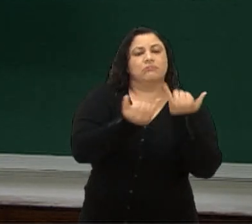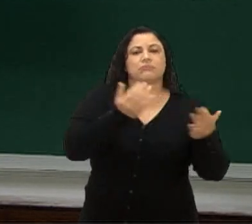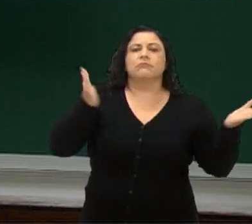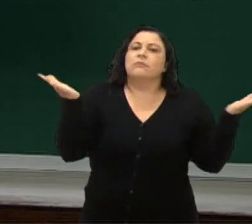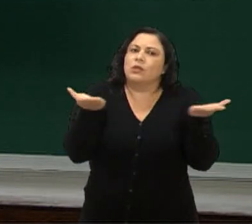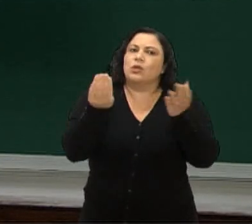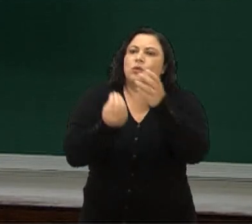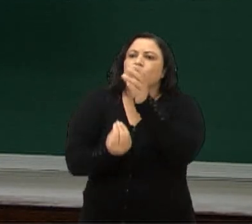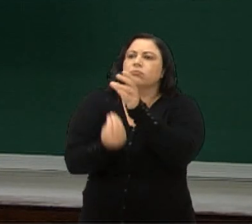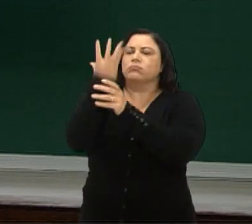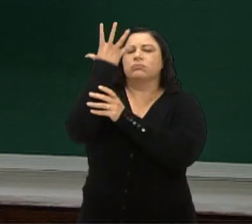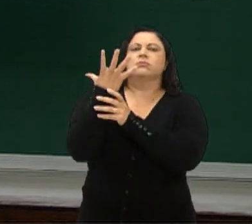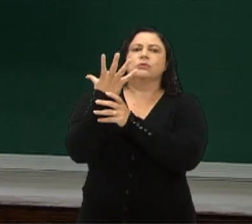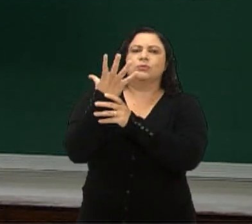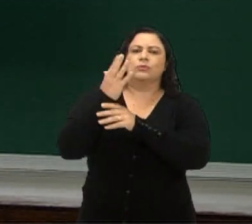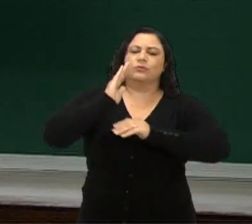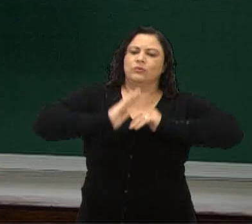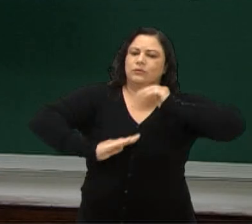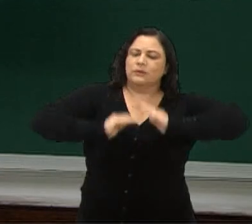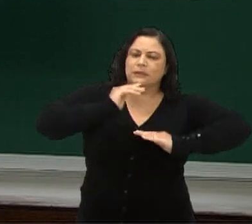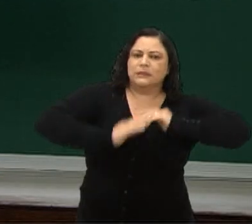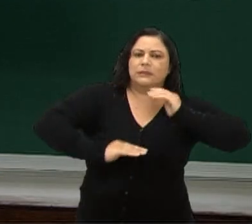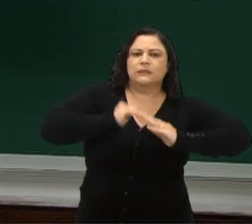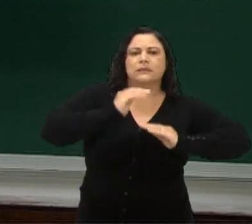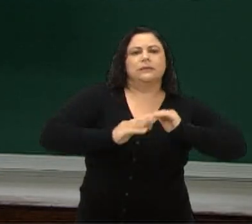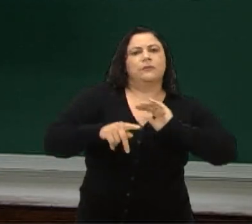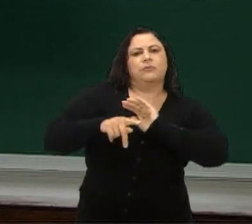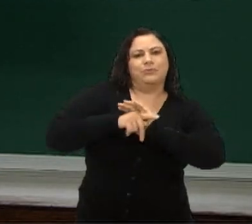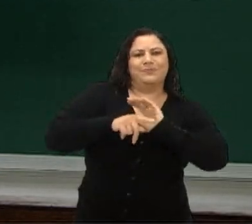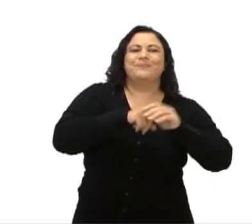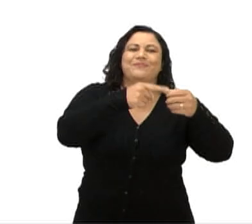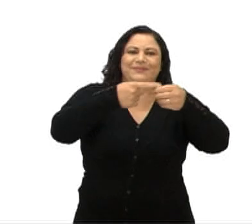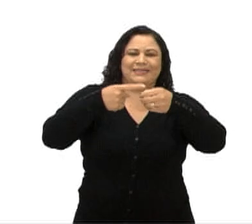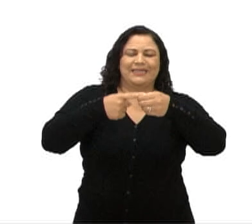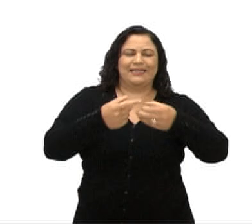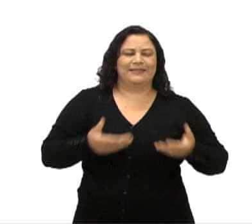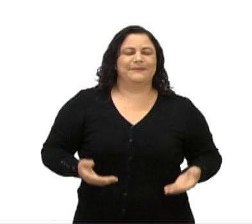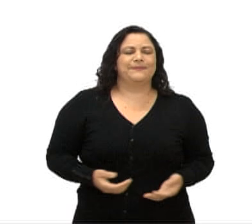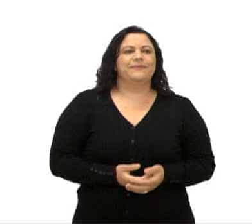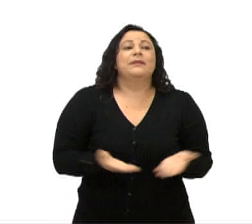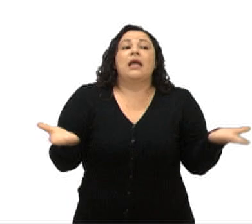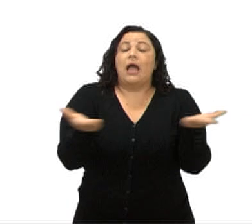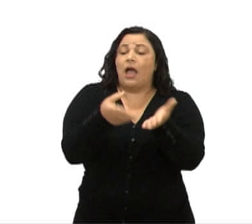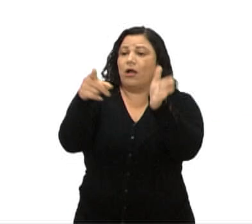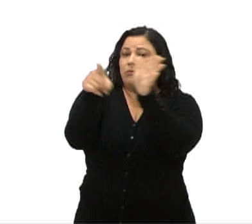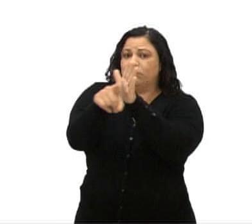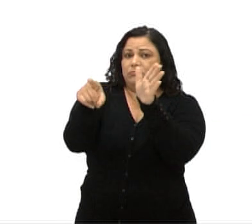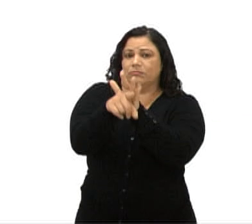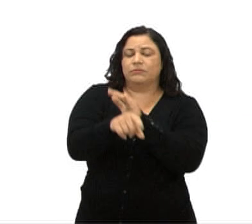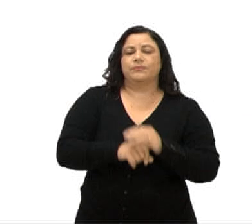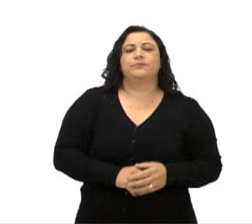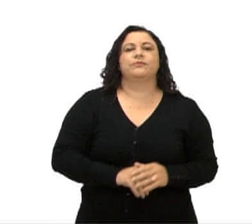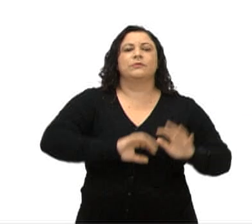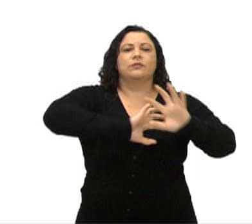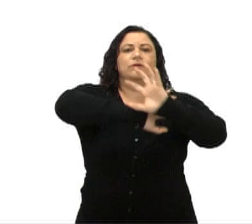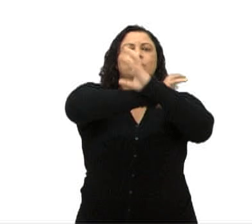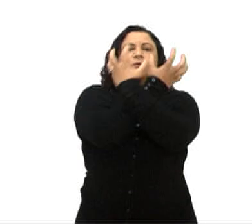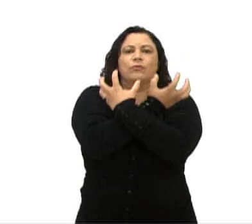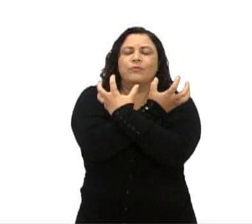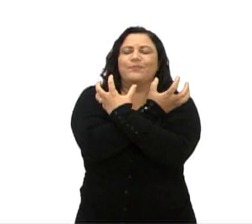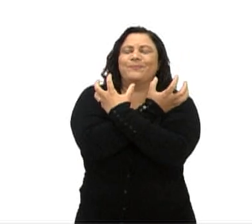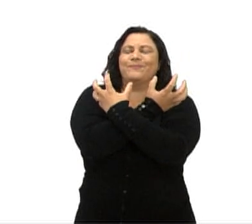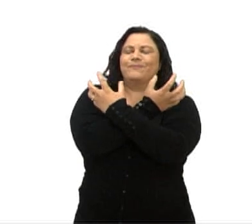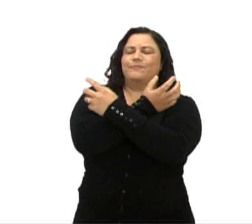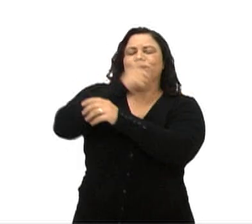no Senegal. Vamos para o nosso primeiro quiz, meus amigos. No trecho Pantera Negra passa-se em